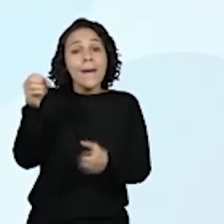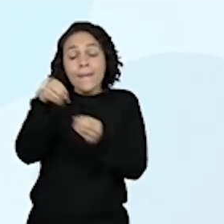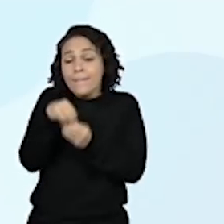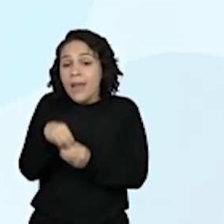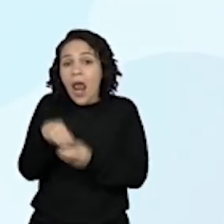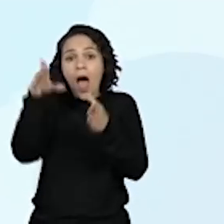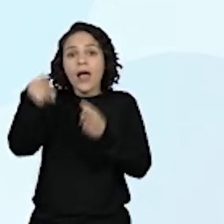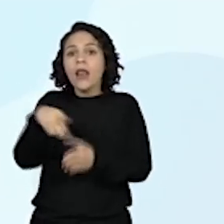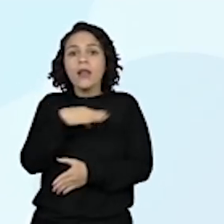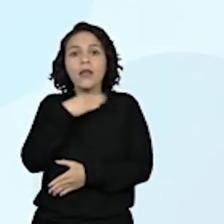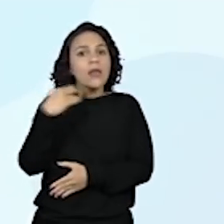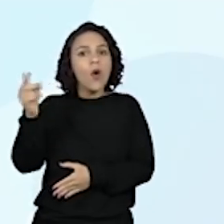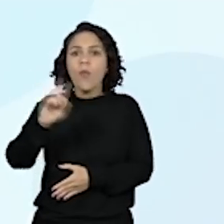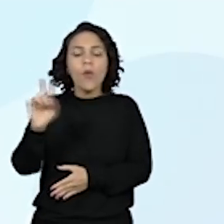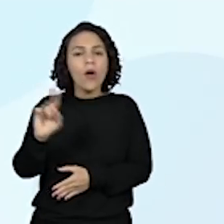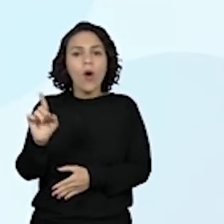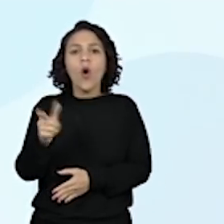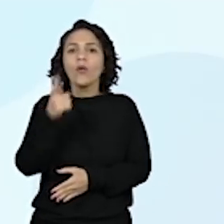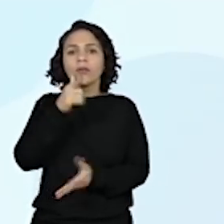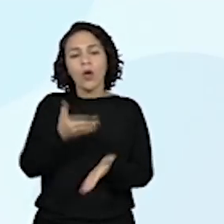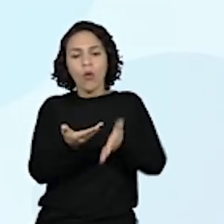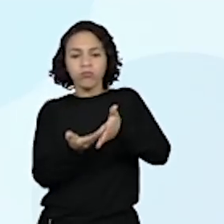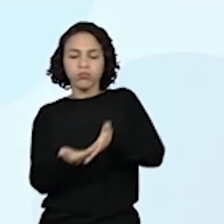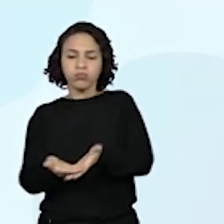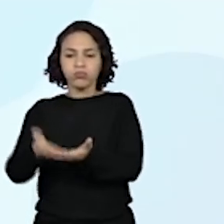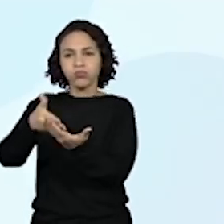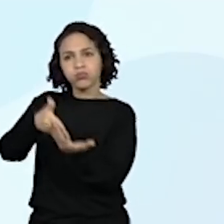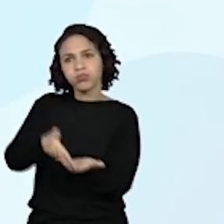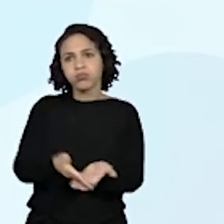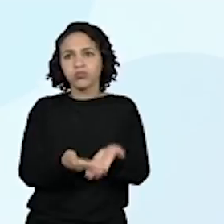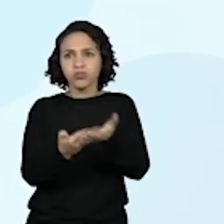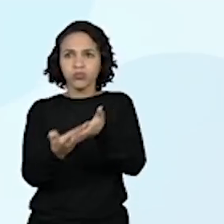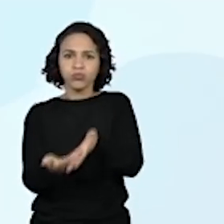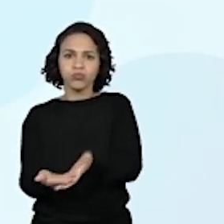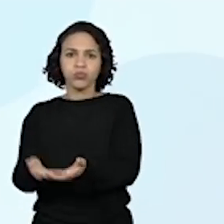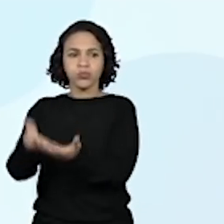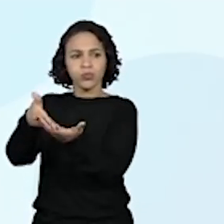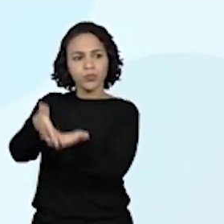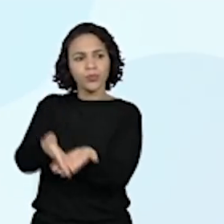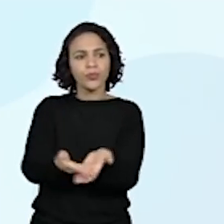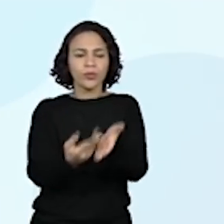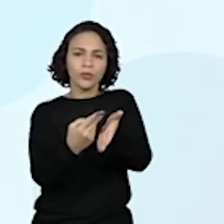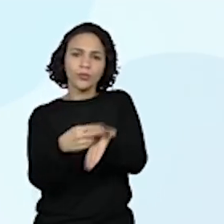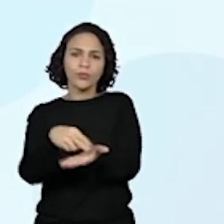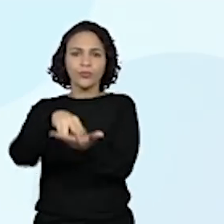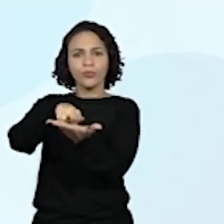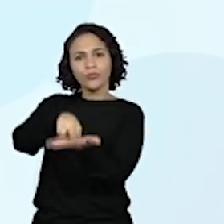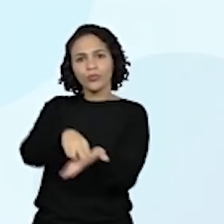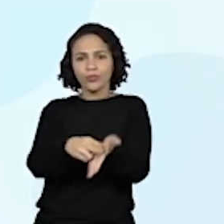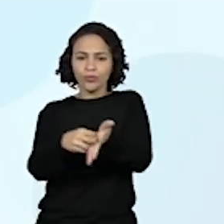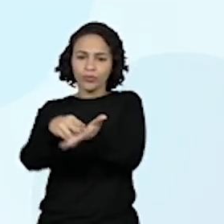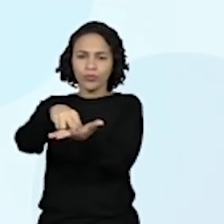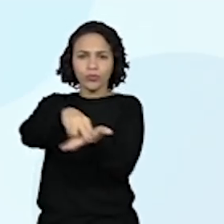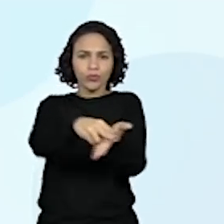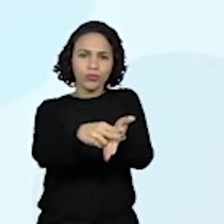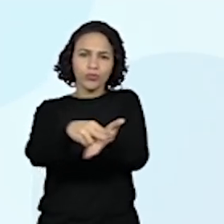se afogou. Ficou boiando e a correnteza a levou